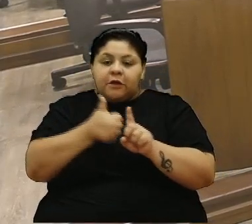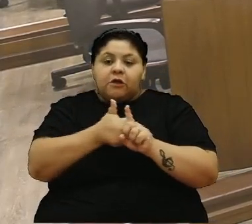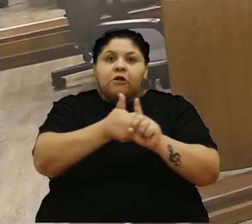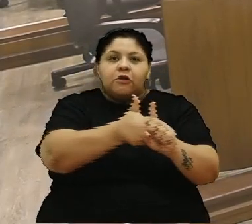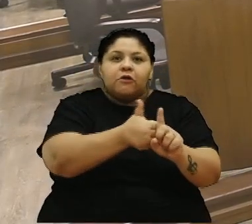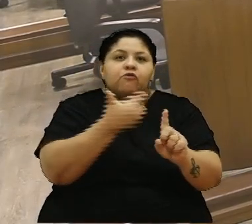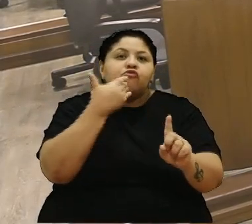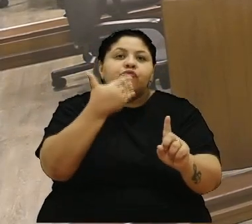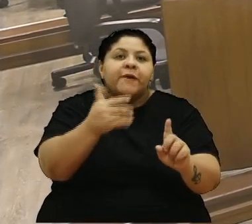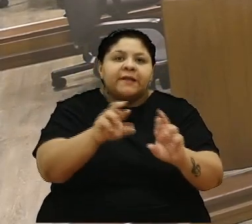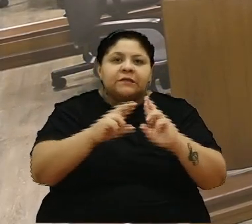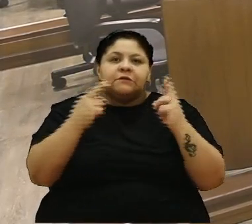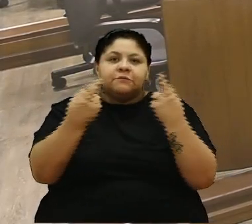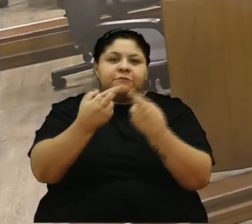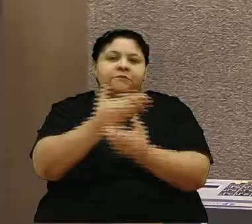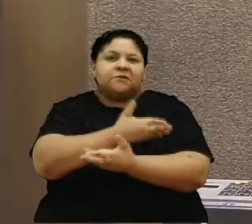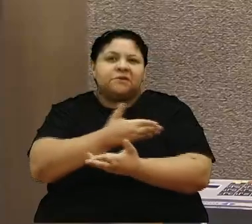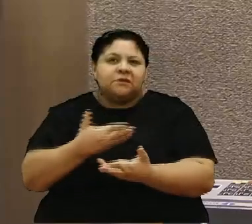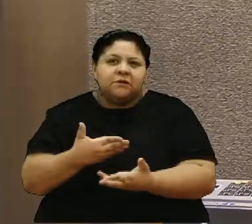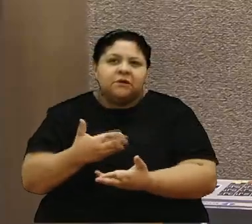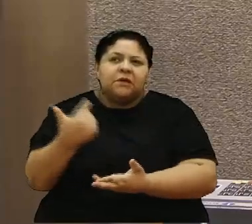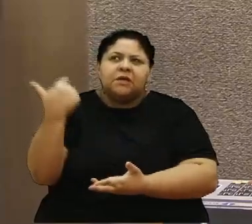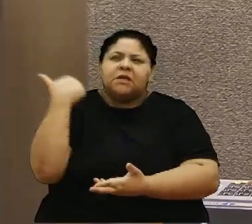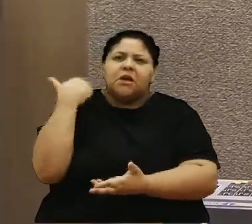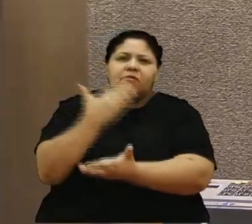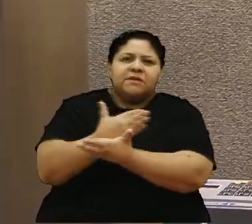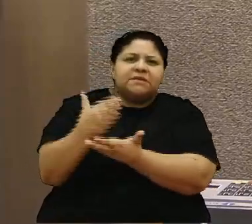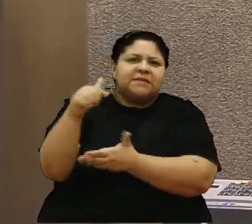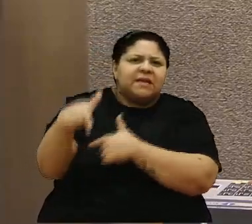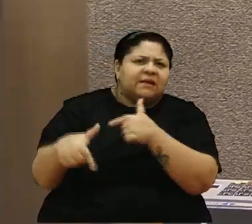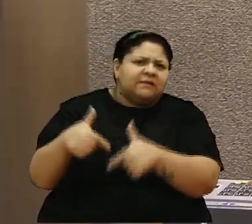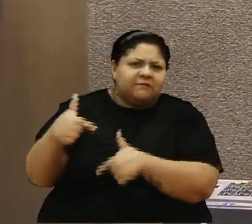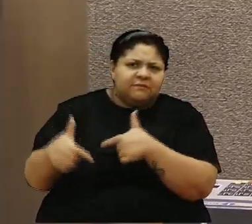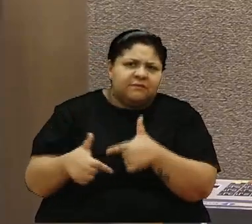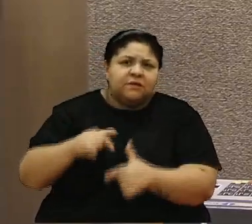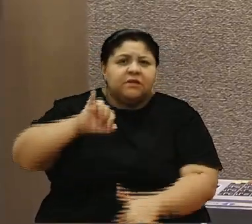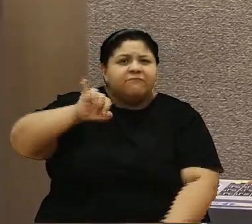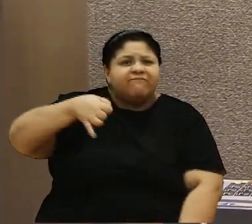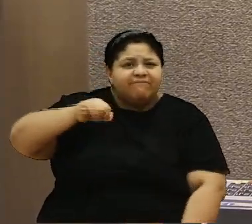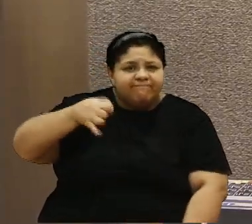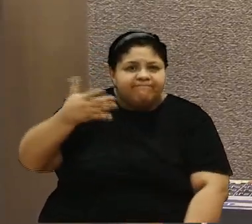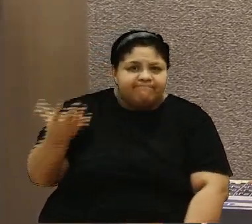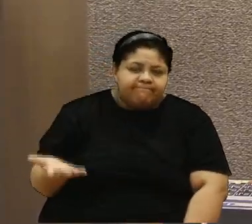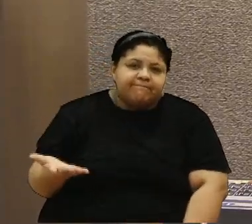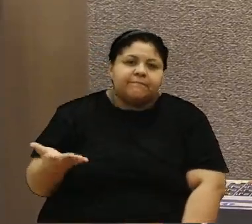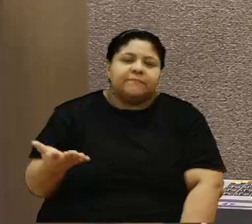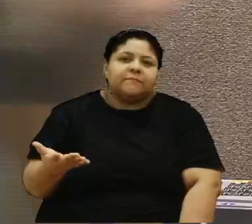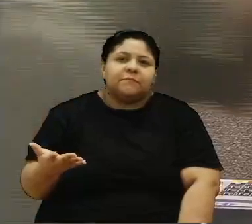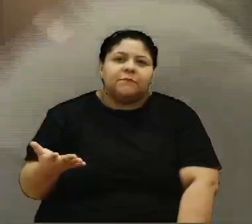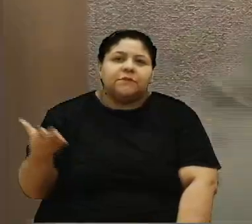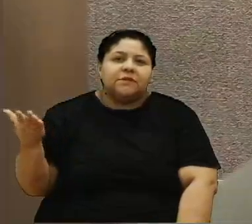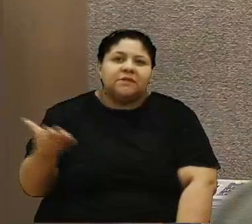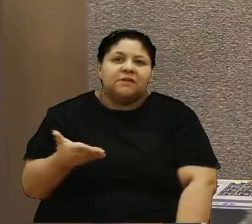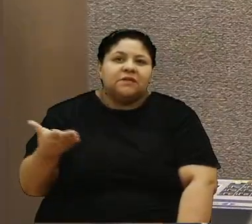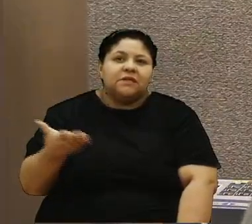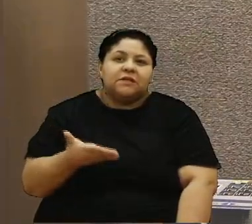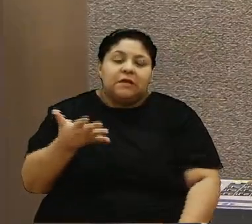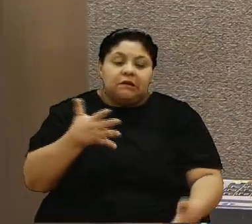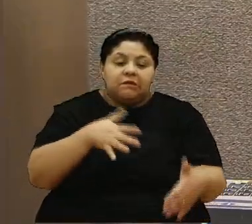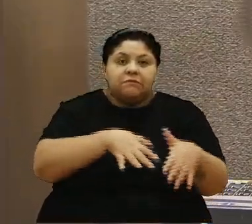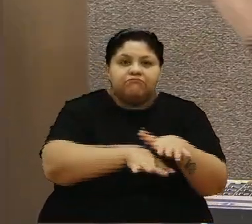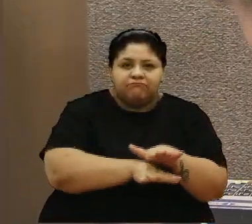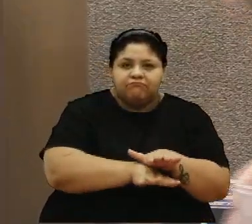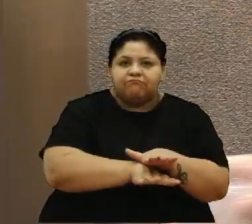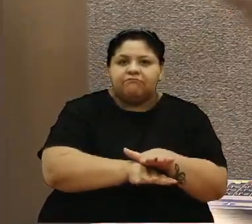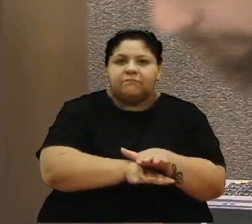pedem essa audiência pública já desde que eu entrei na Câmara, no caso, em janeiro, e a gente está com essa situação da inclusão